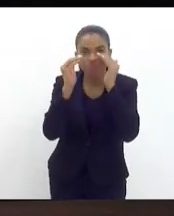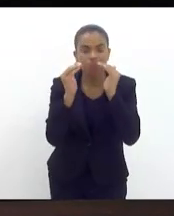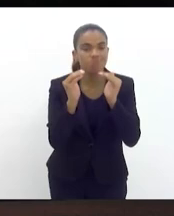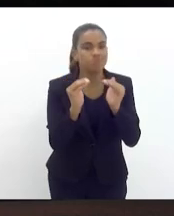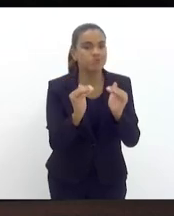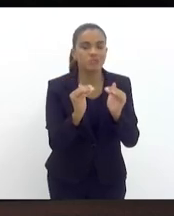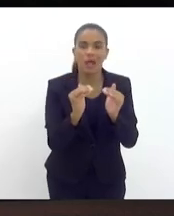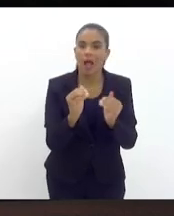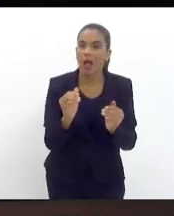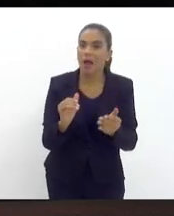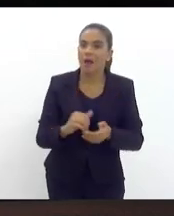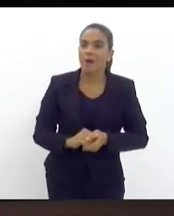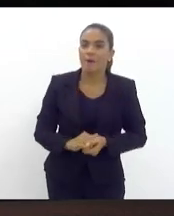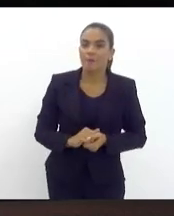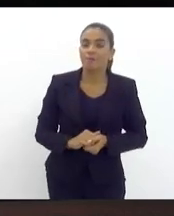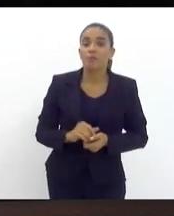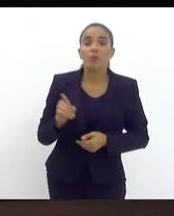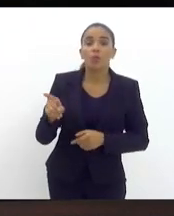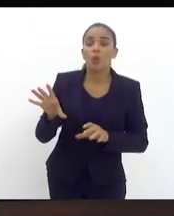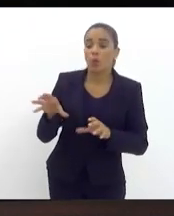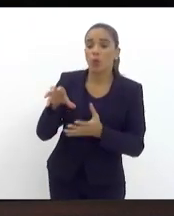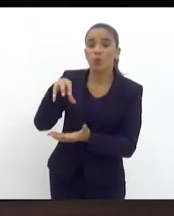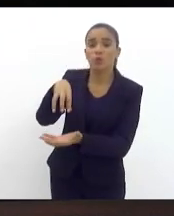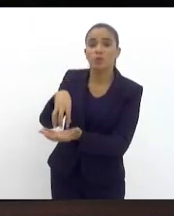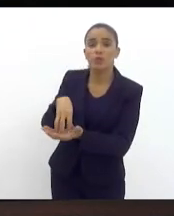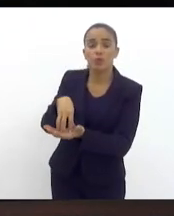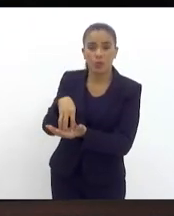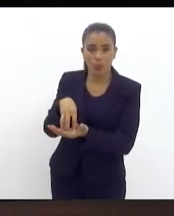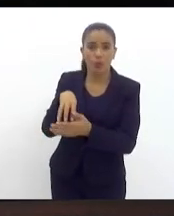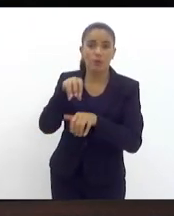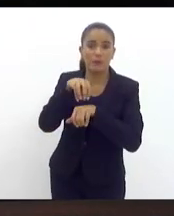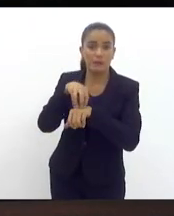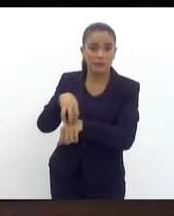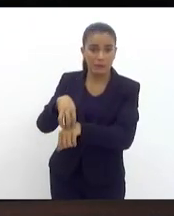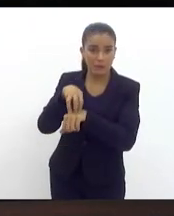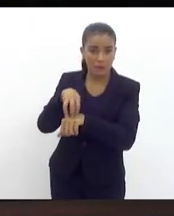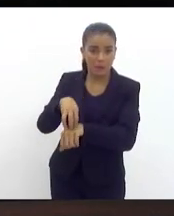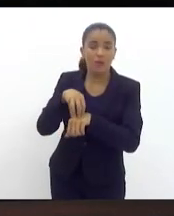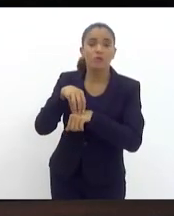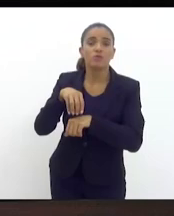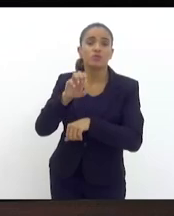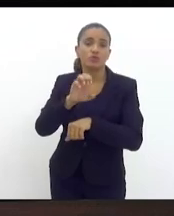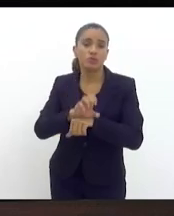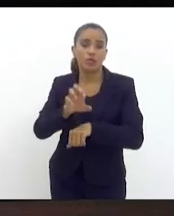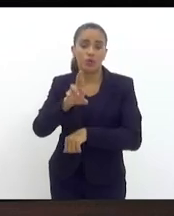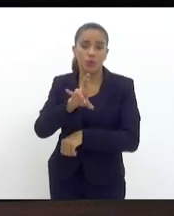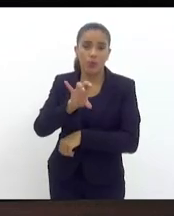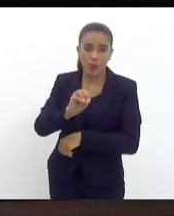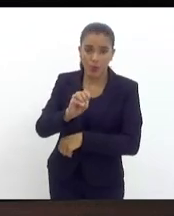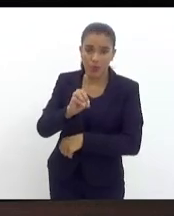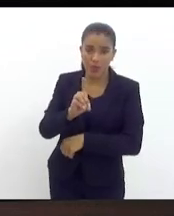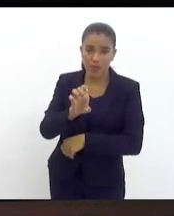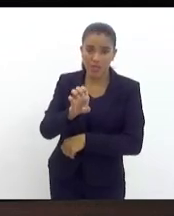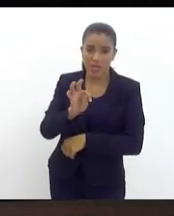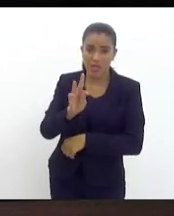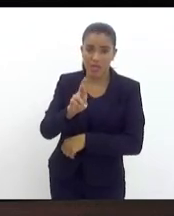minha do departamento de transporte do Estado do Rio de Janeiro dentro